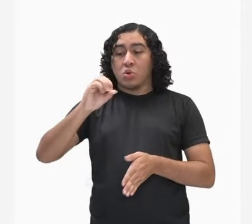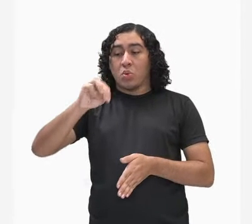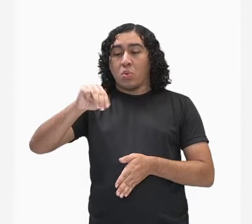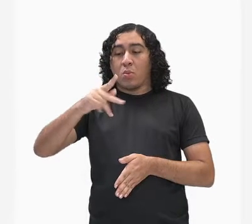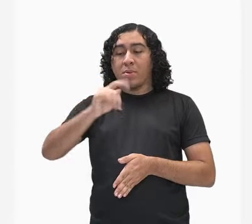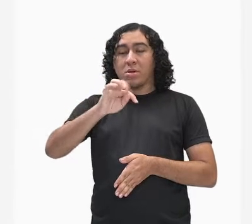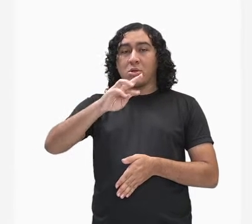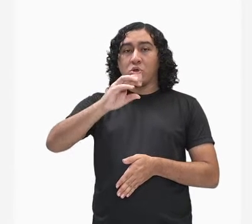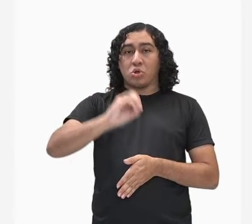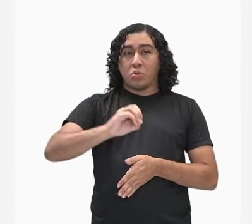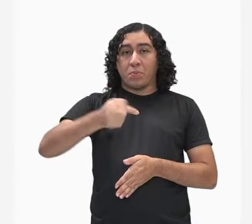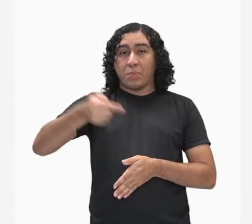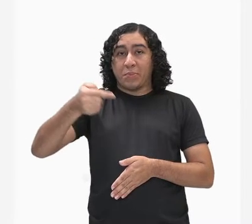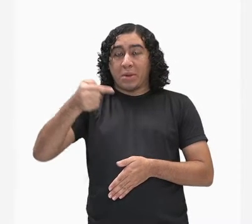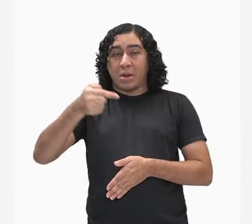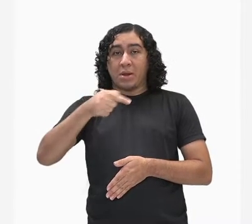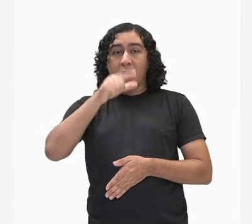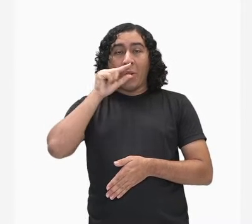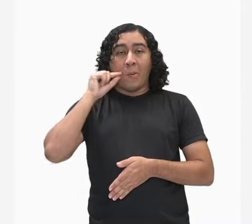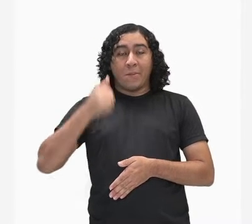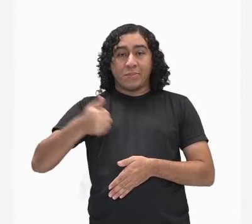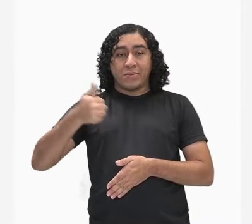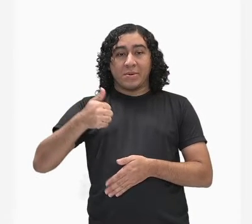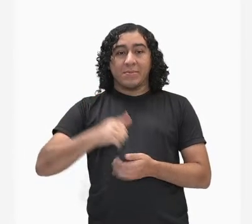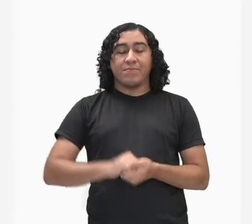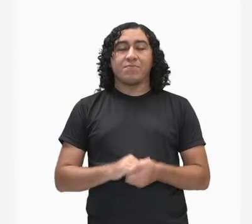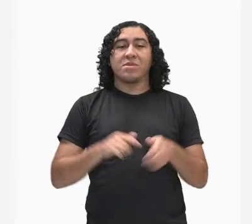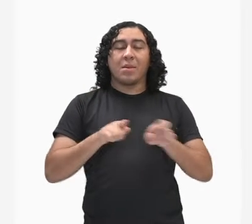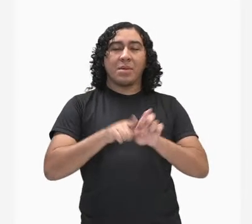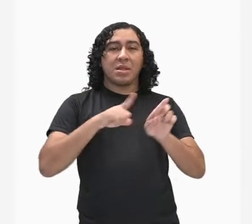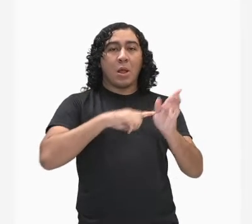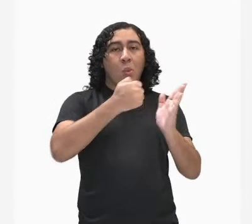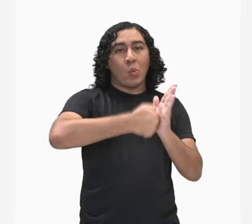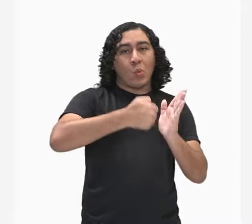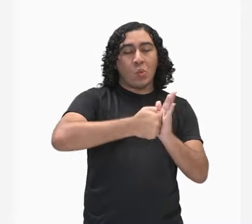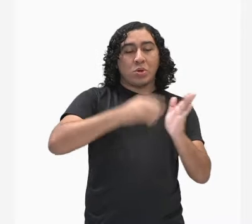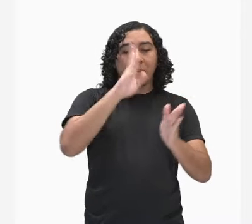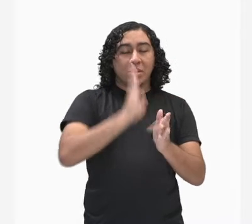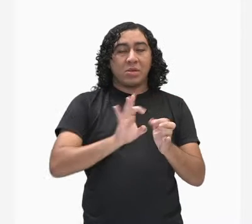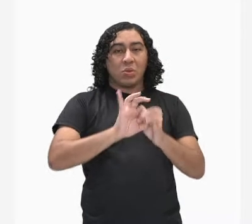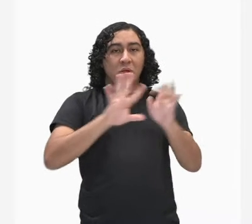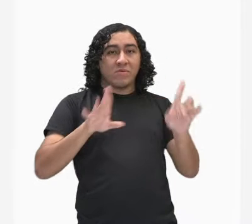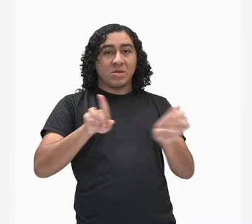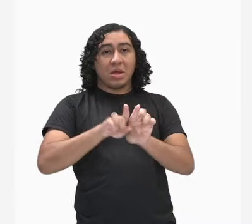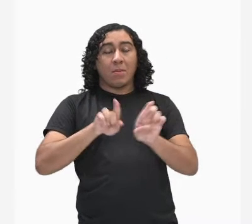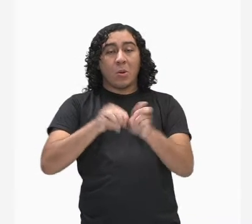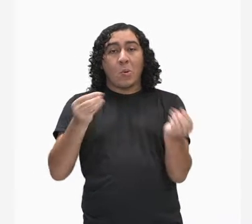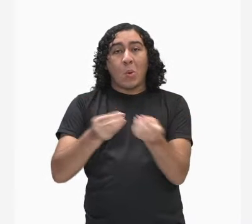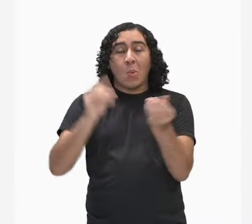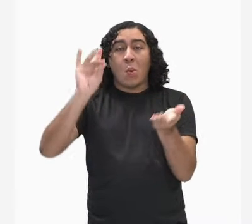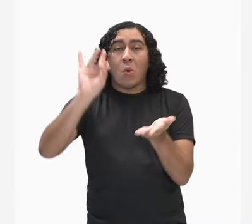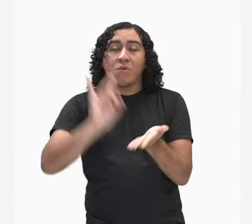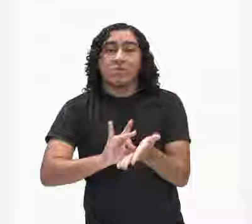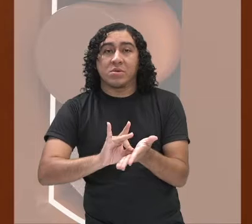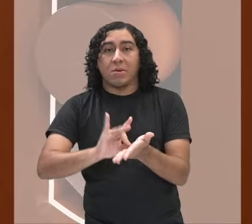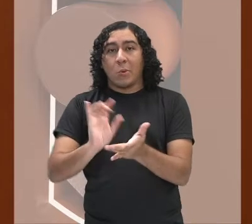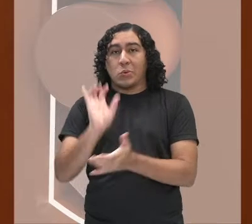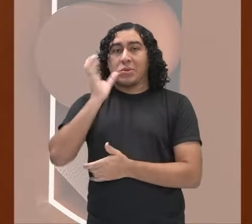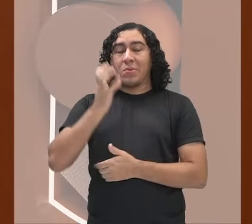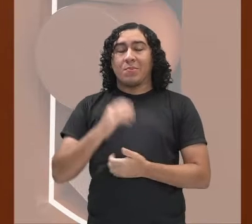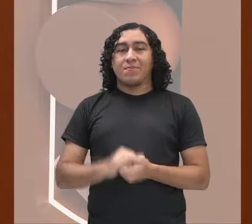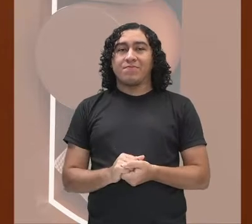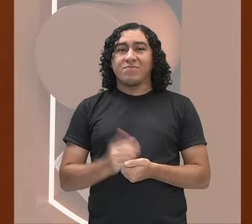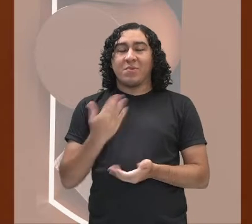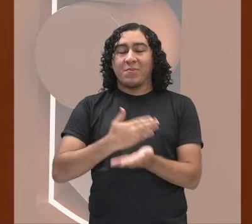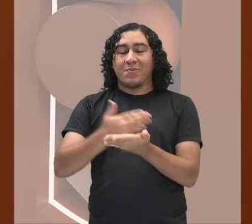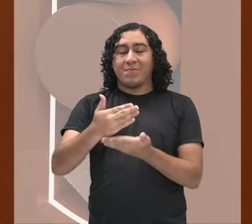detalhamento nós temos as lutas pela independência e o reconhecimento e o preço da independência. Vamos então lá